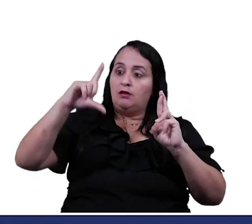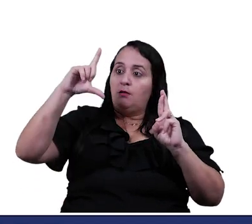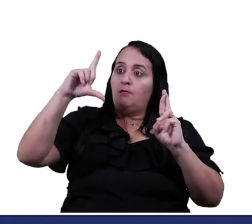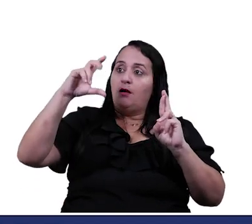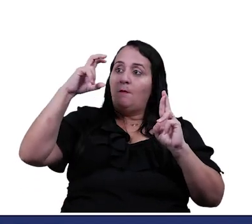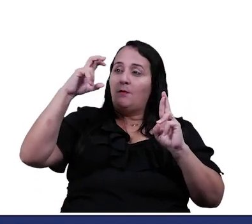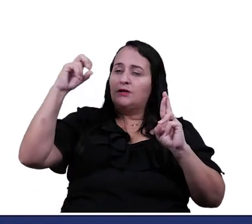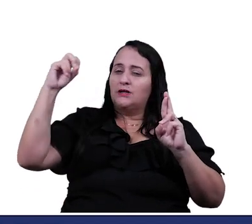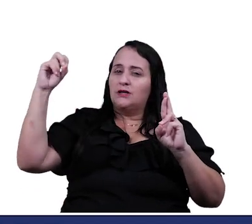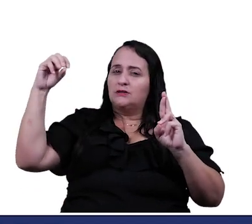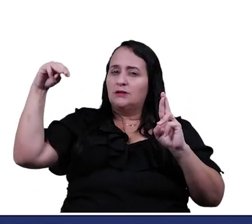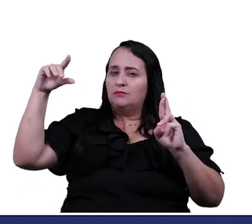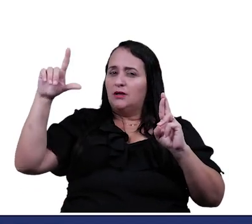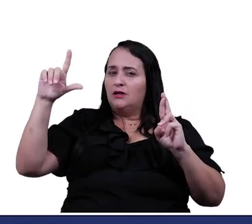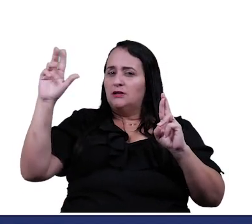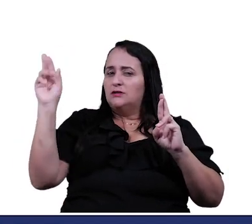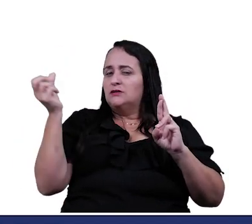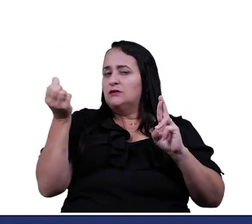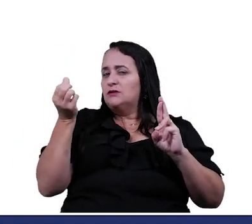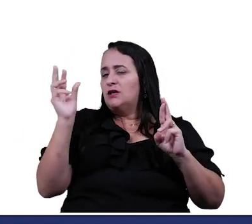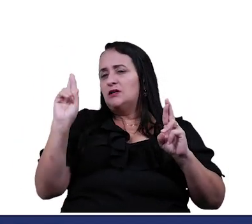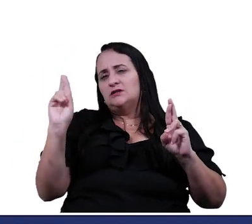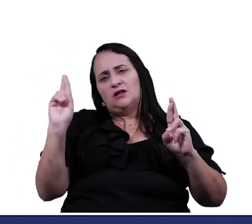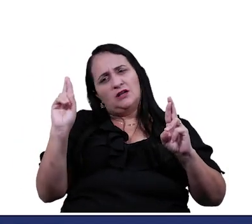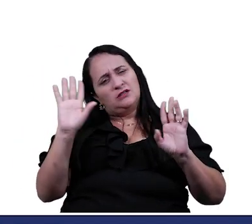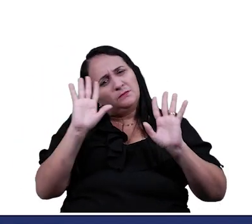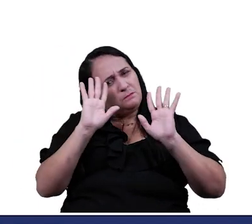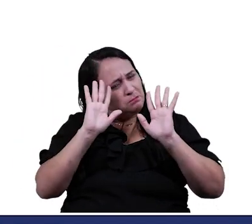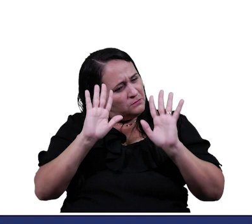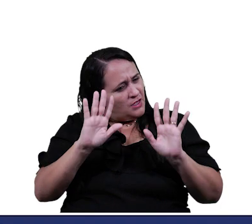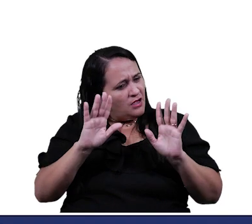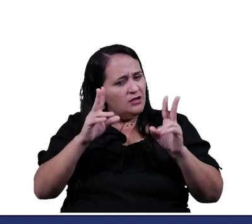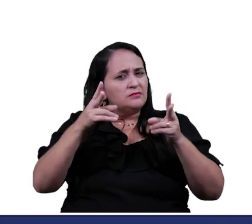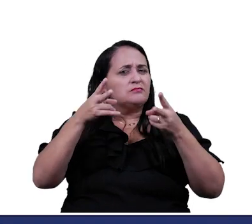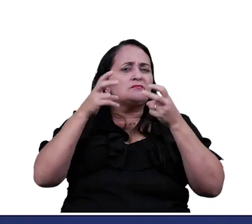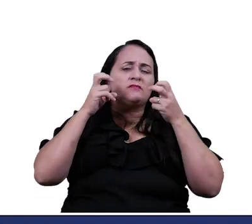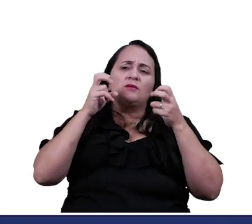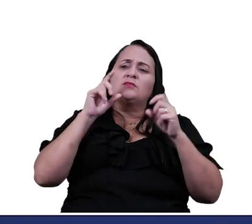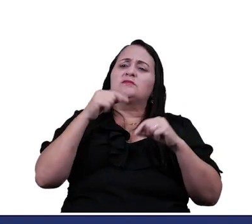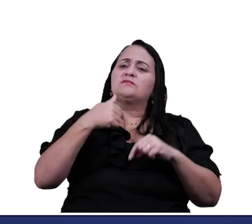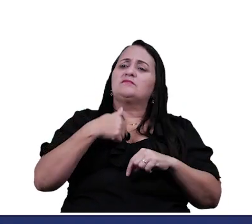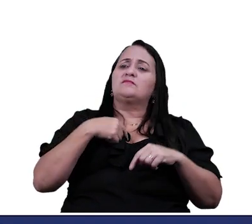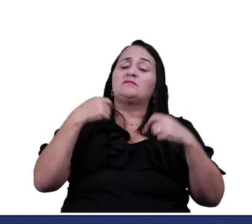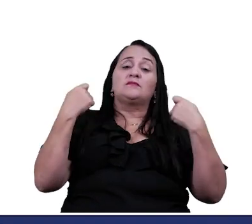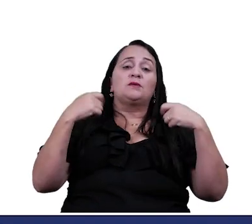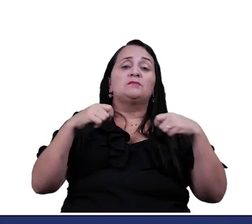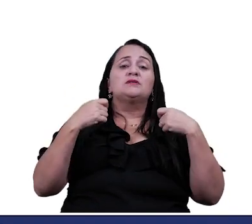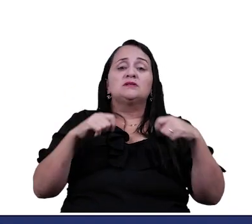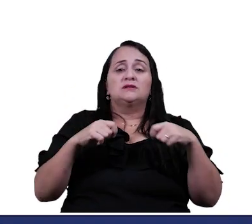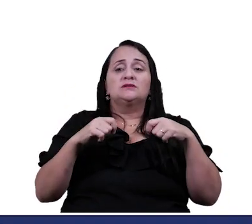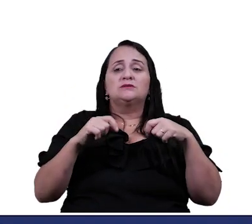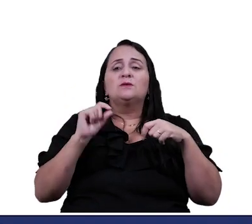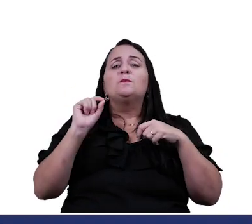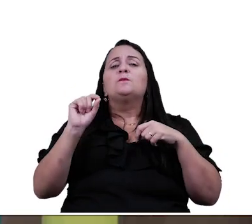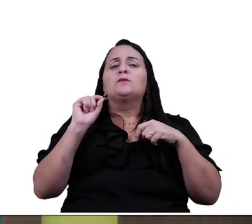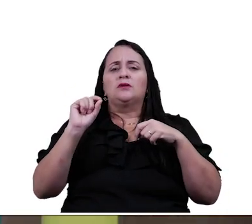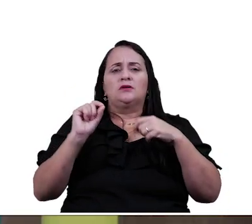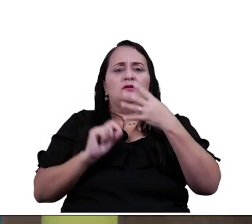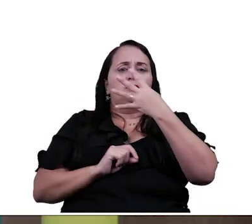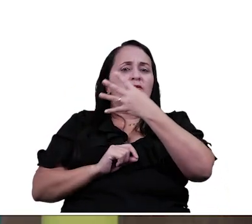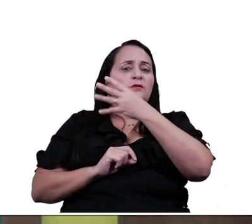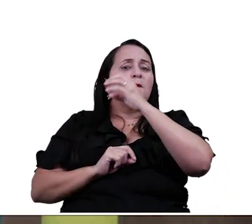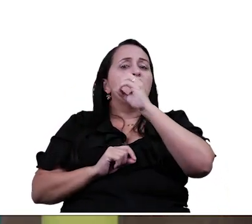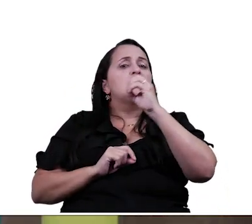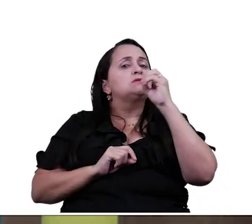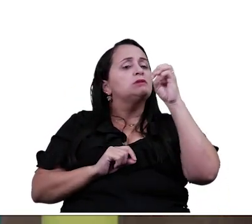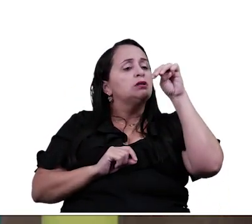maior, 500 ml, é R$ 6,00. Mas observe que eu preciso de 400 ml.